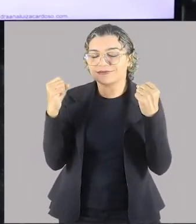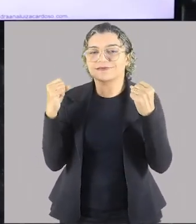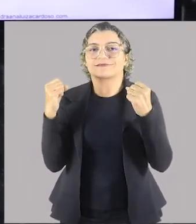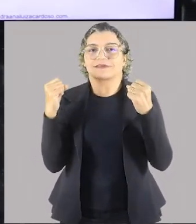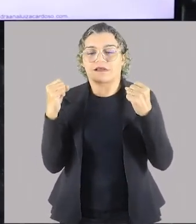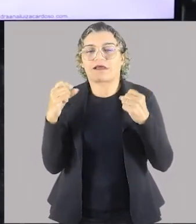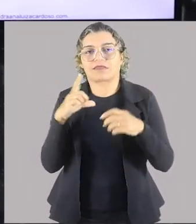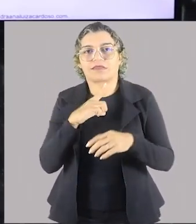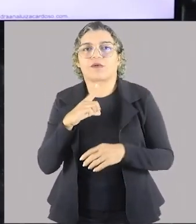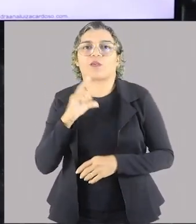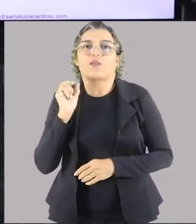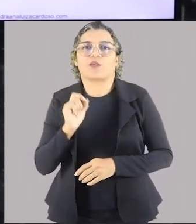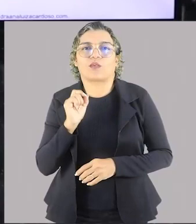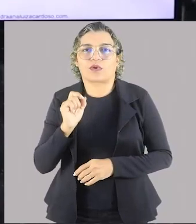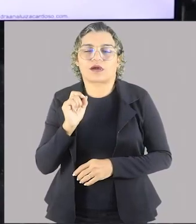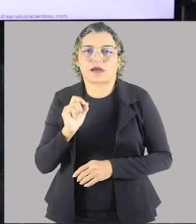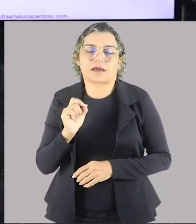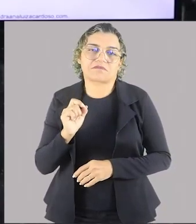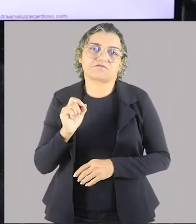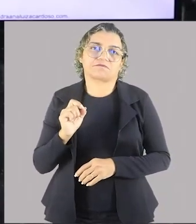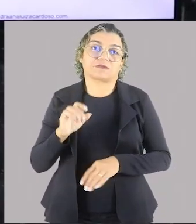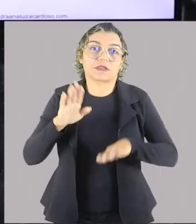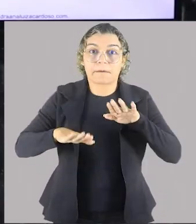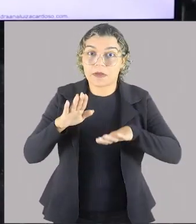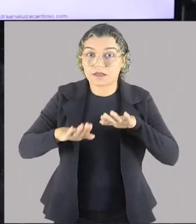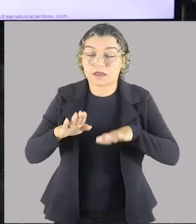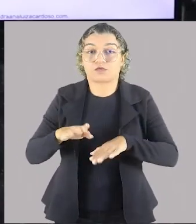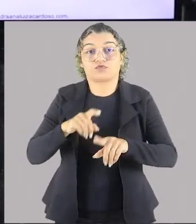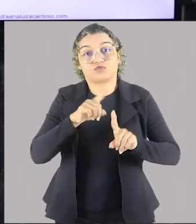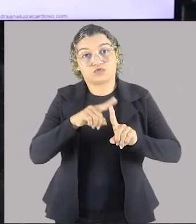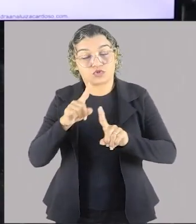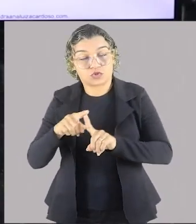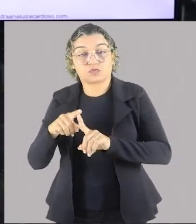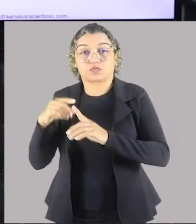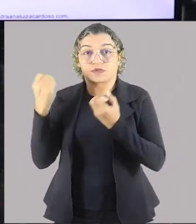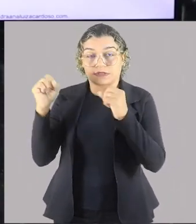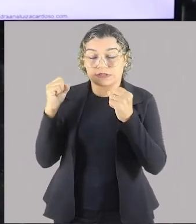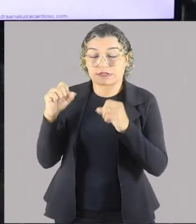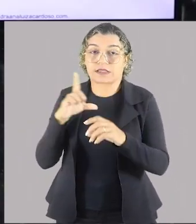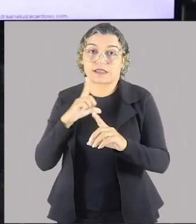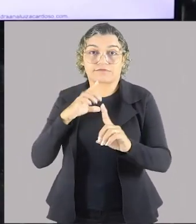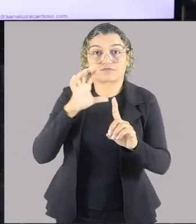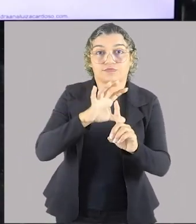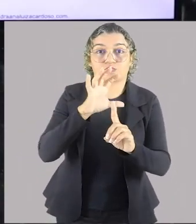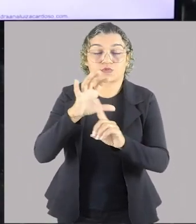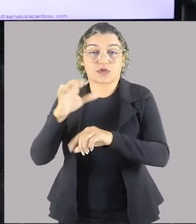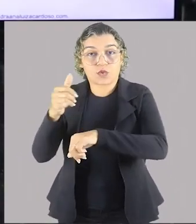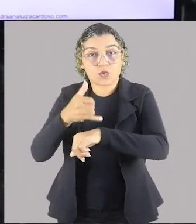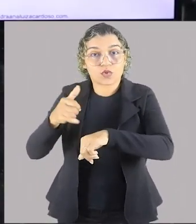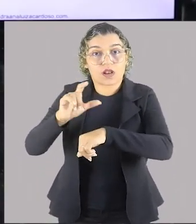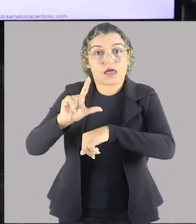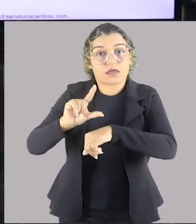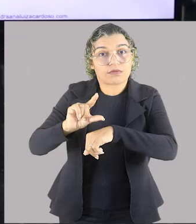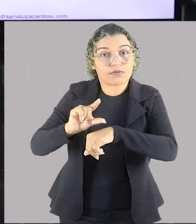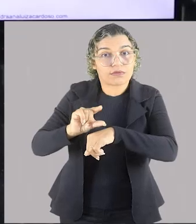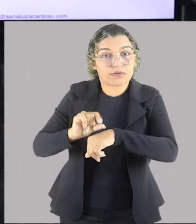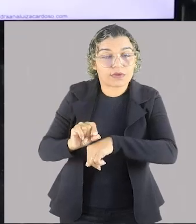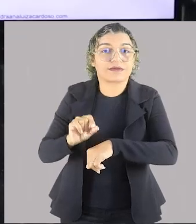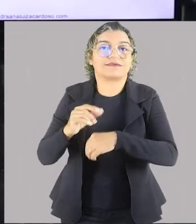ter, dependendo do nível de intensidade do exercício, a gente vai ter a queima de gordura durante o exercício,